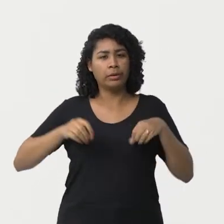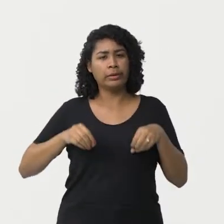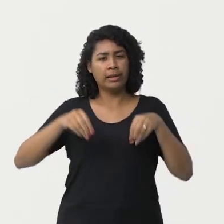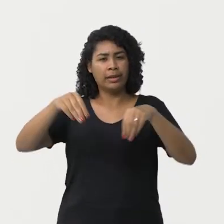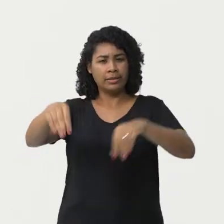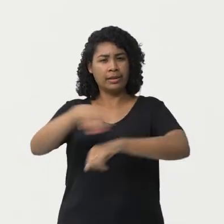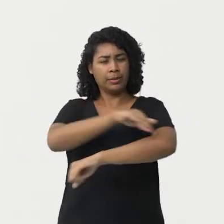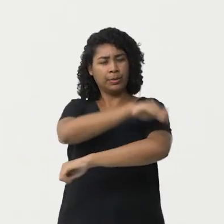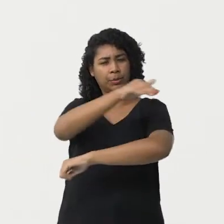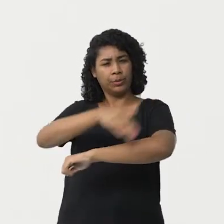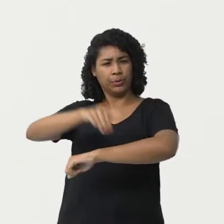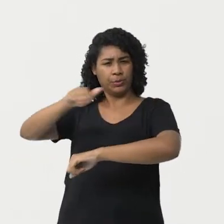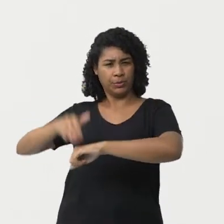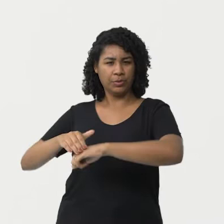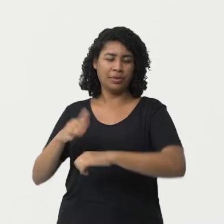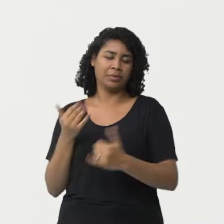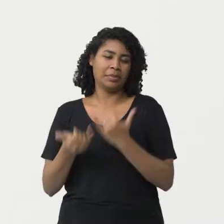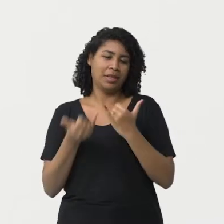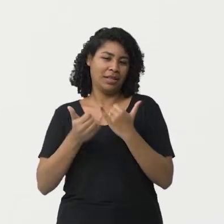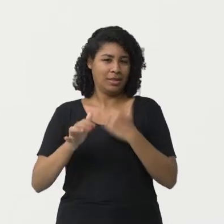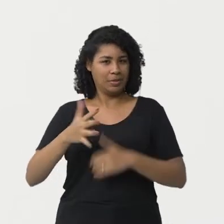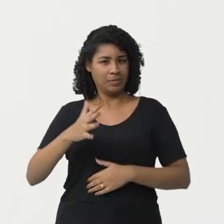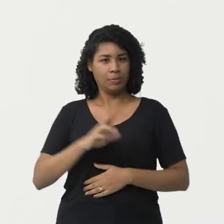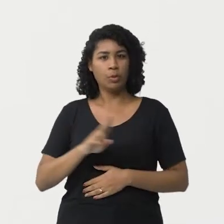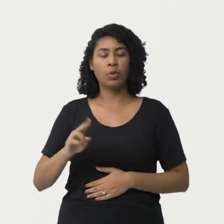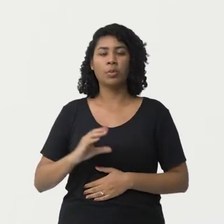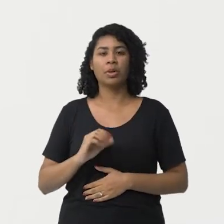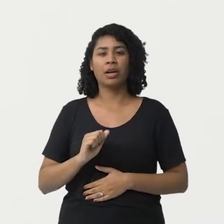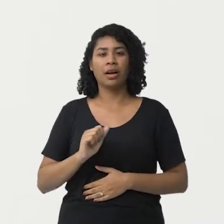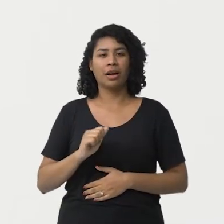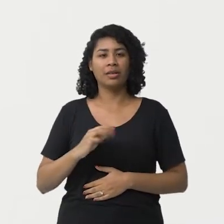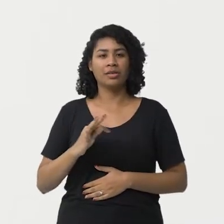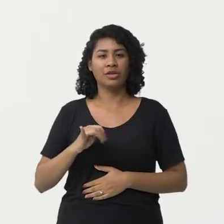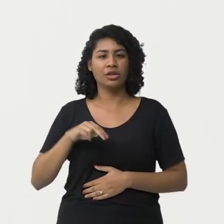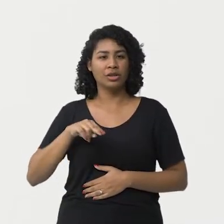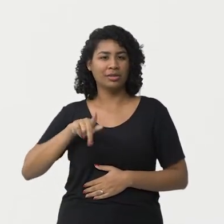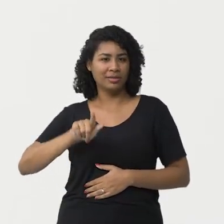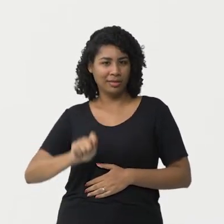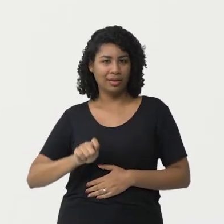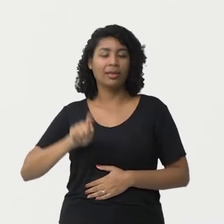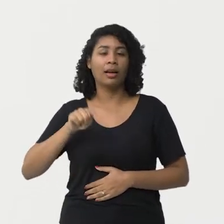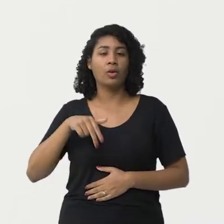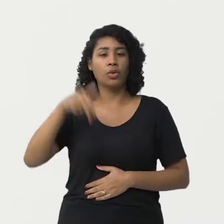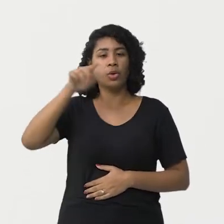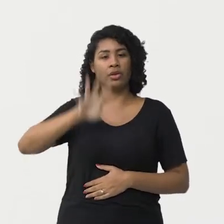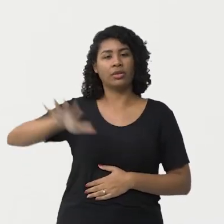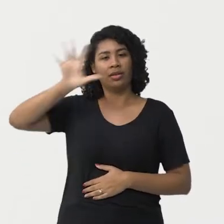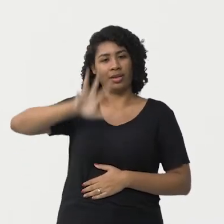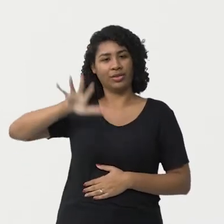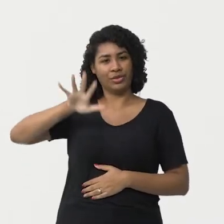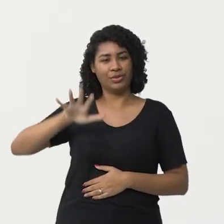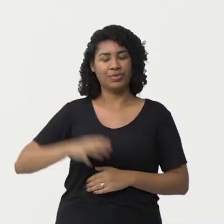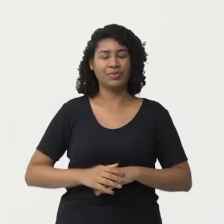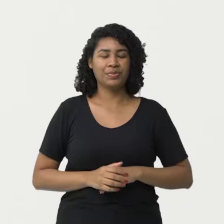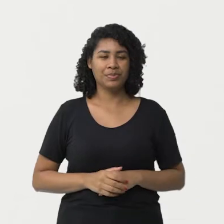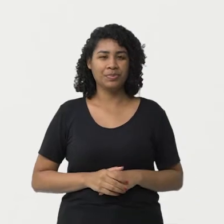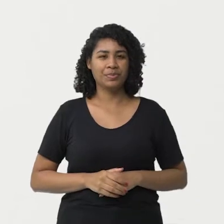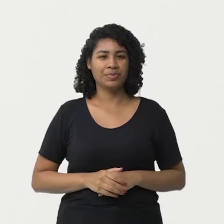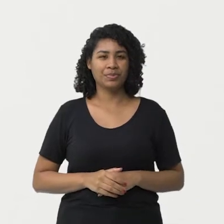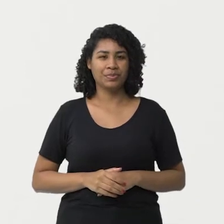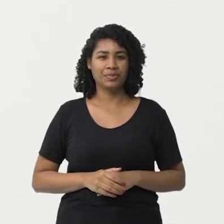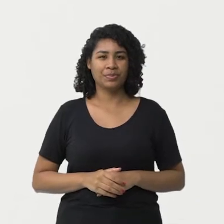vai ter uma espécie de deserto que a gente chama de caatinga na região do Nordeste do Brasil. Isso acontece nessa região,